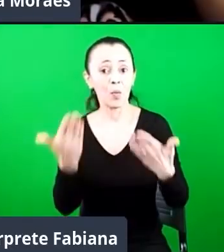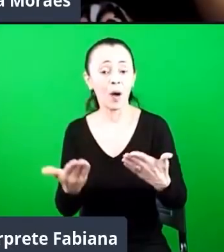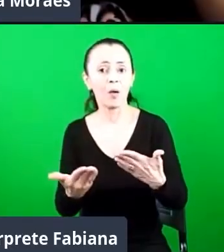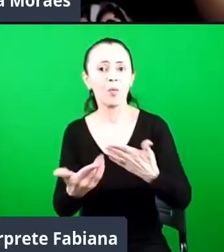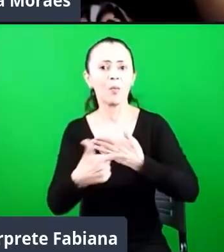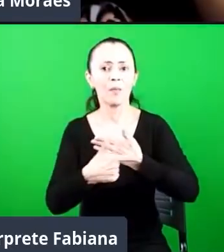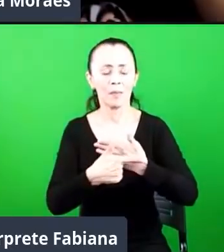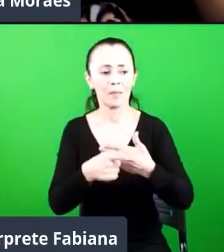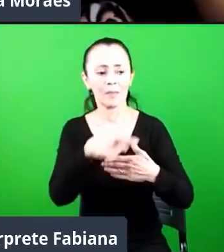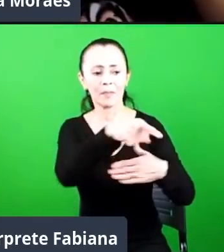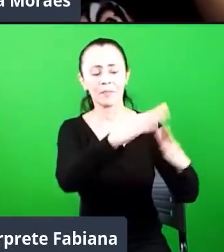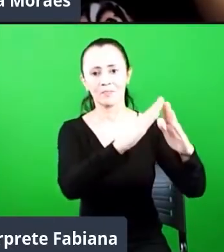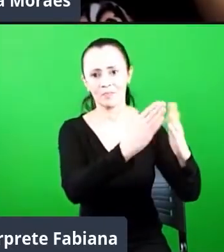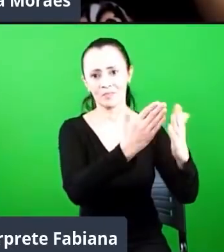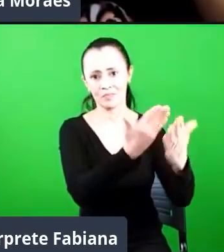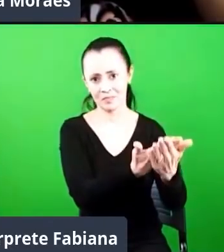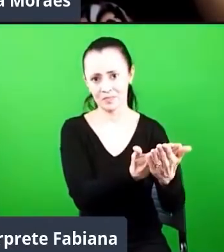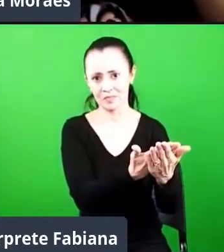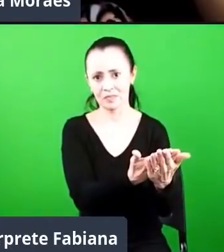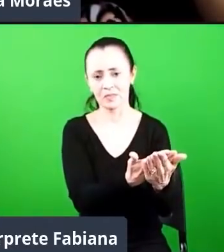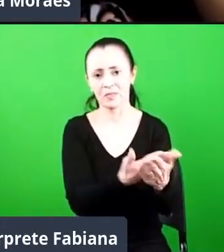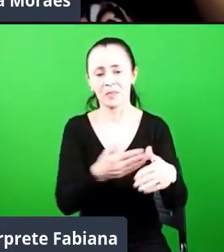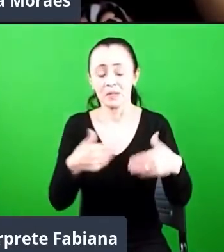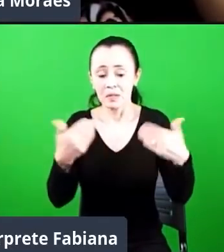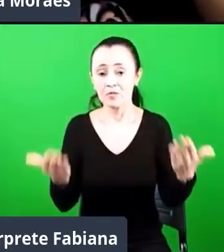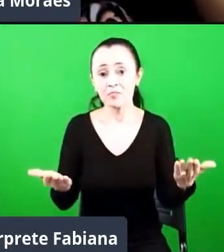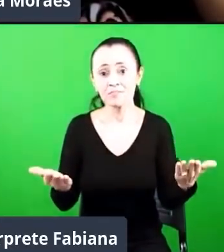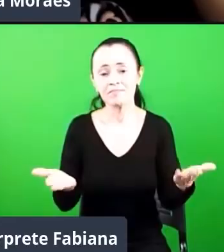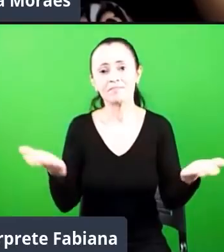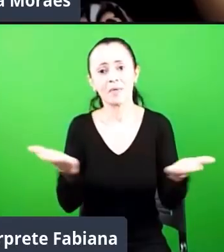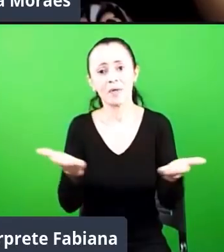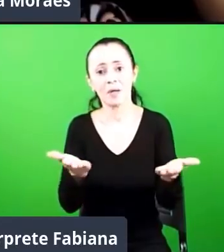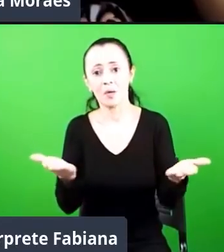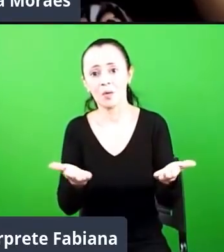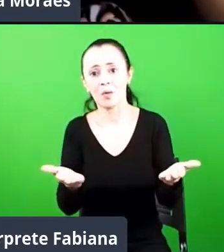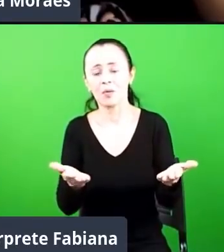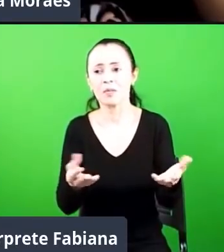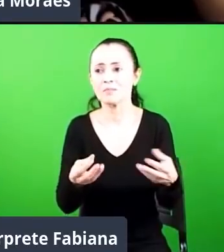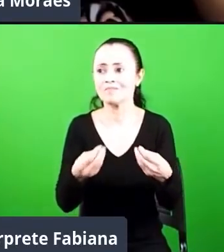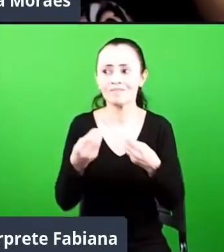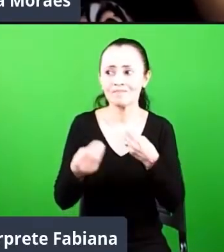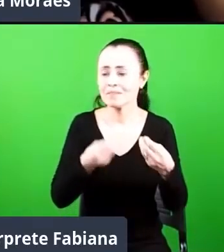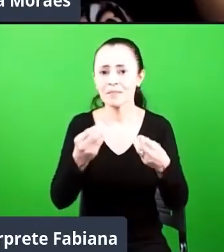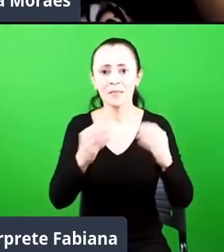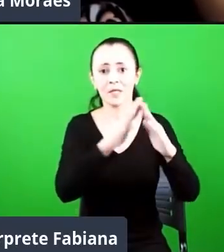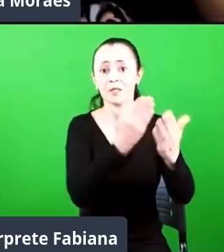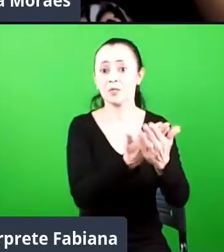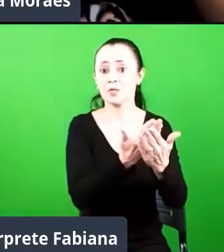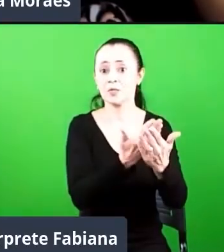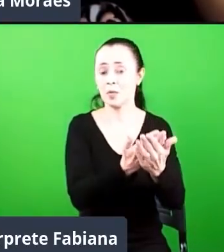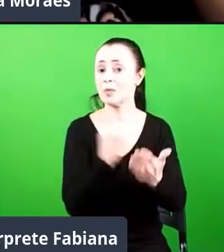momento? E nós acabamos negando tudo isso em função, né, de que a escola não pode parar nesse momento.